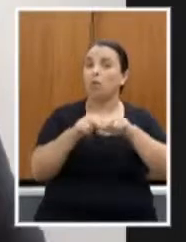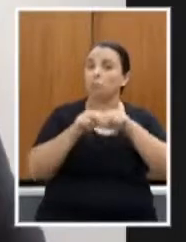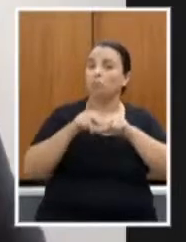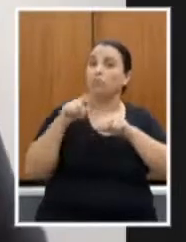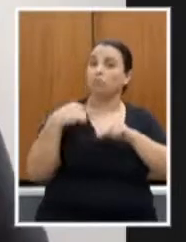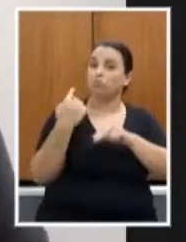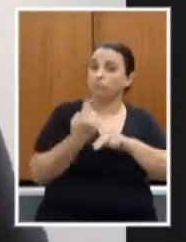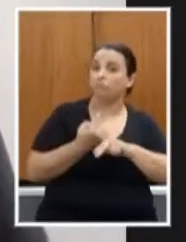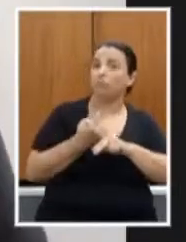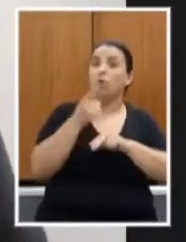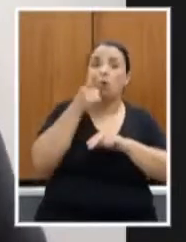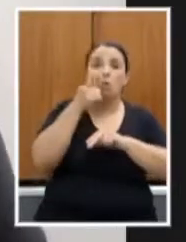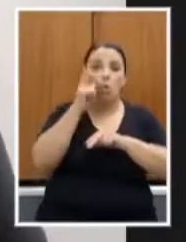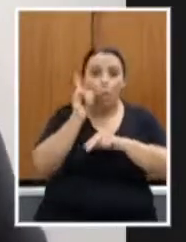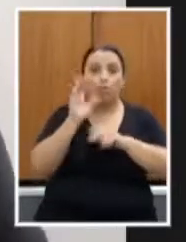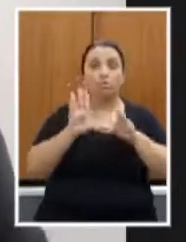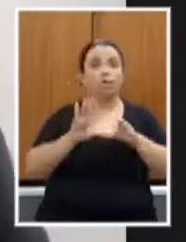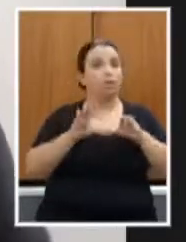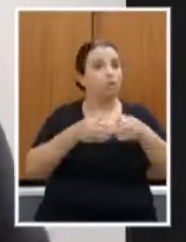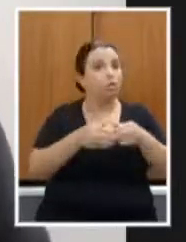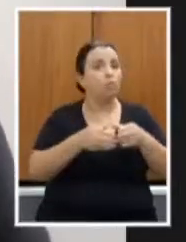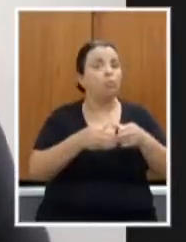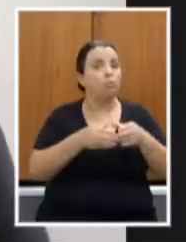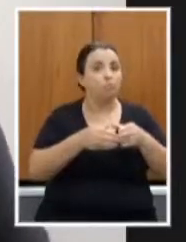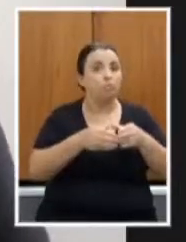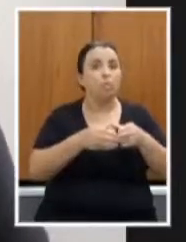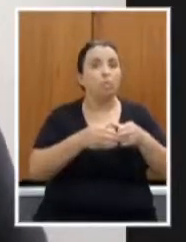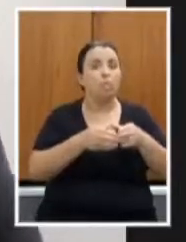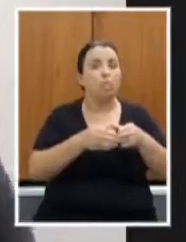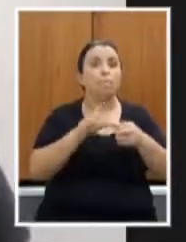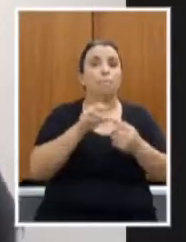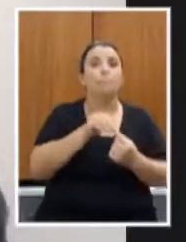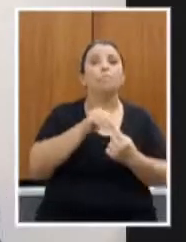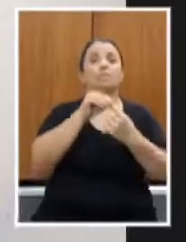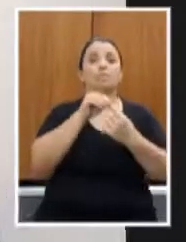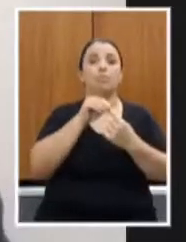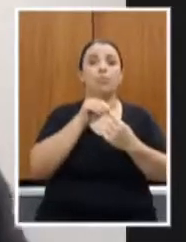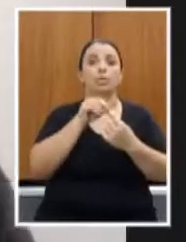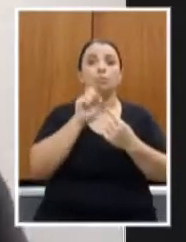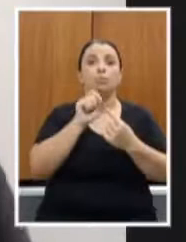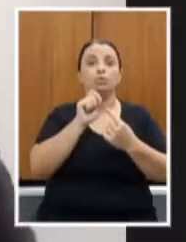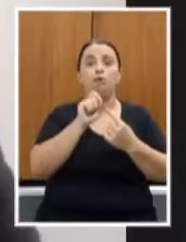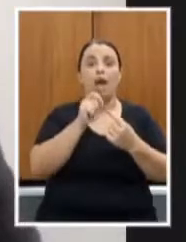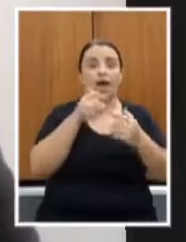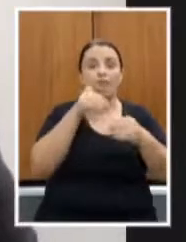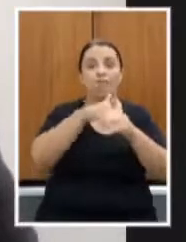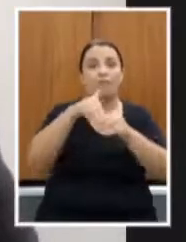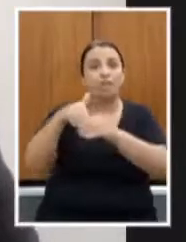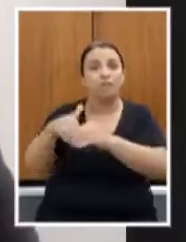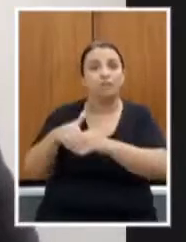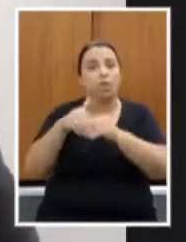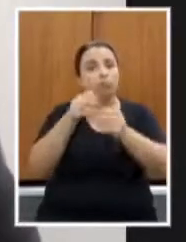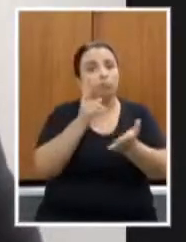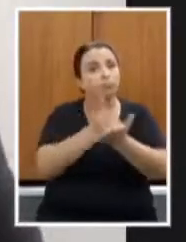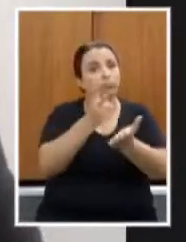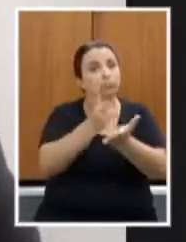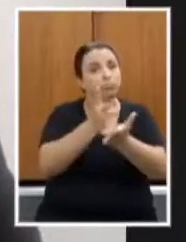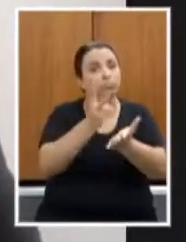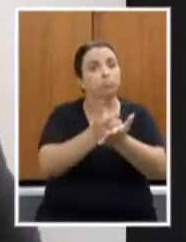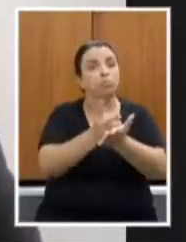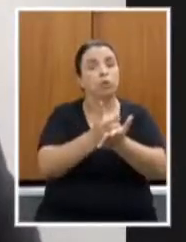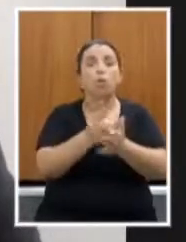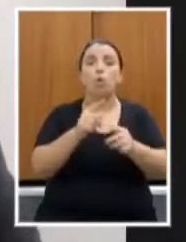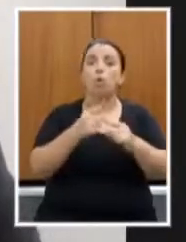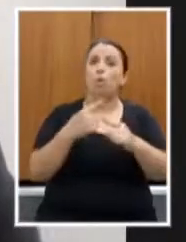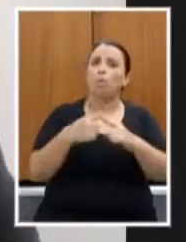nós, ontem, na comissão, preferimos não obstruir a votação do projeto, porque nós consideramos